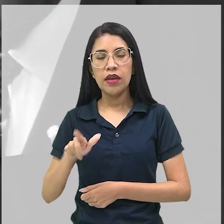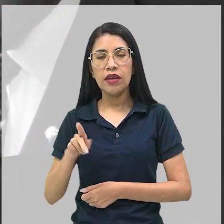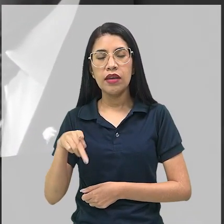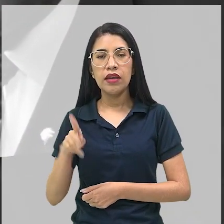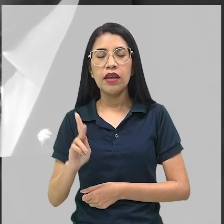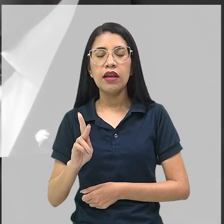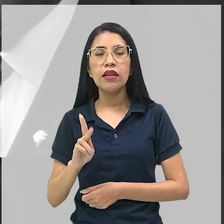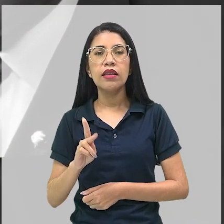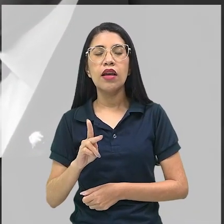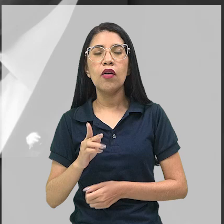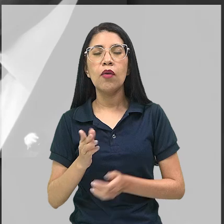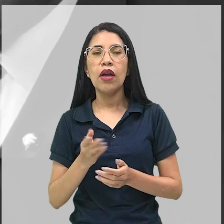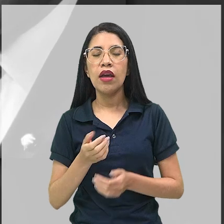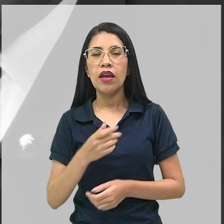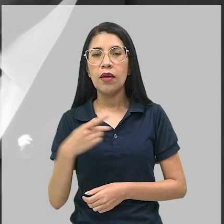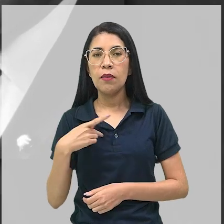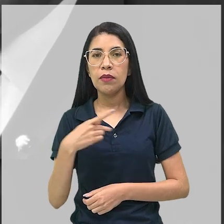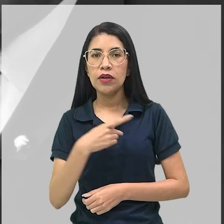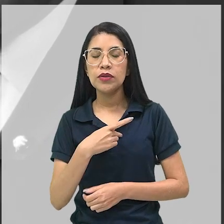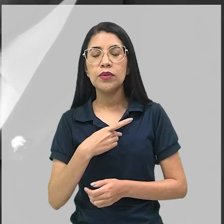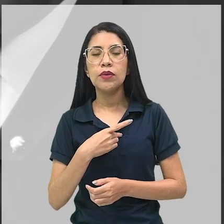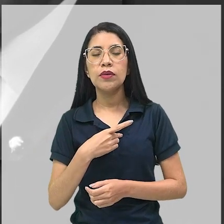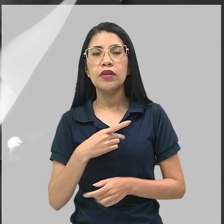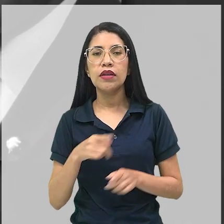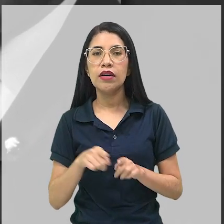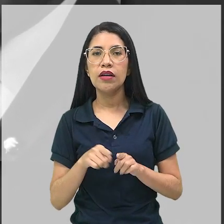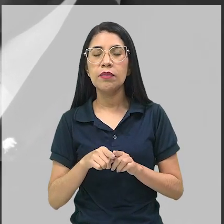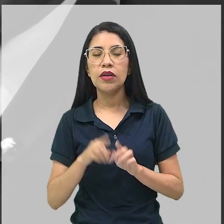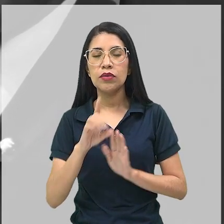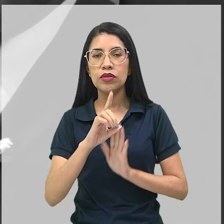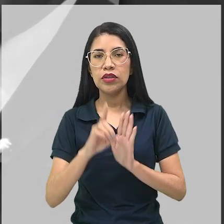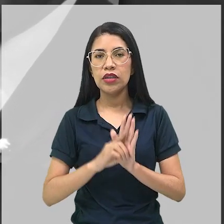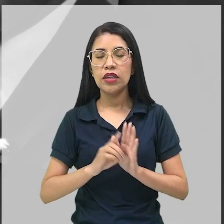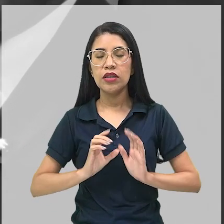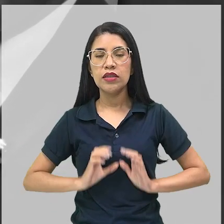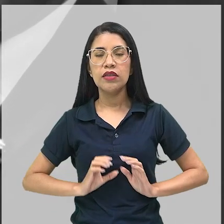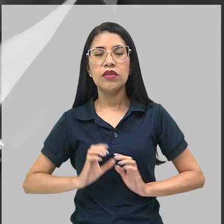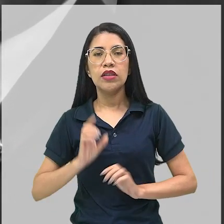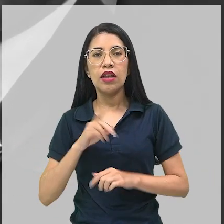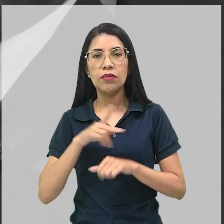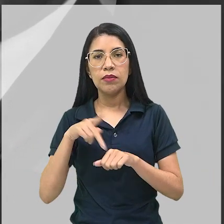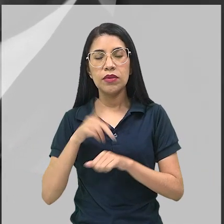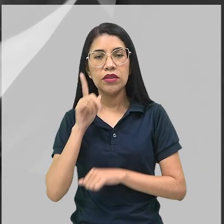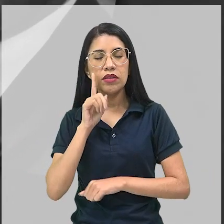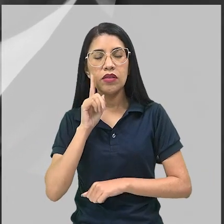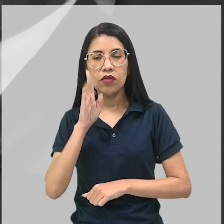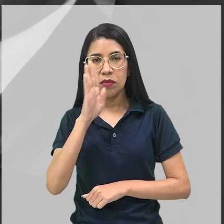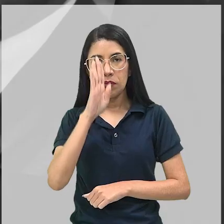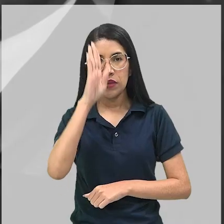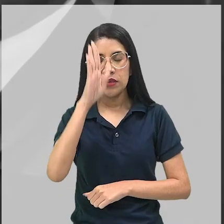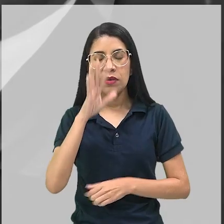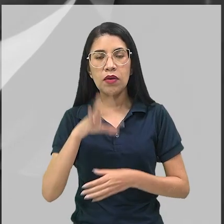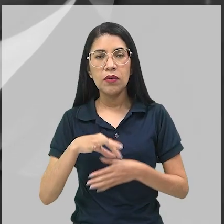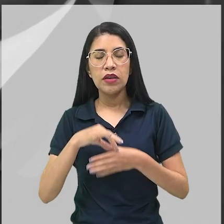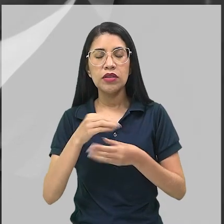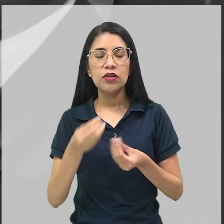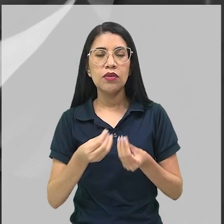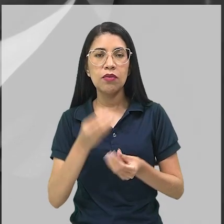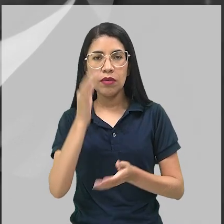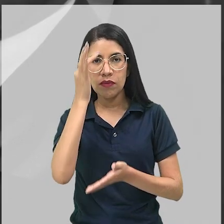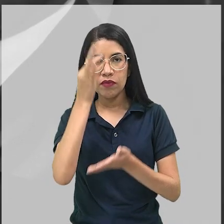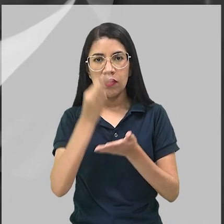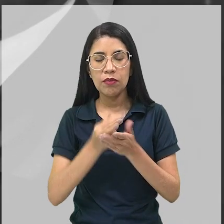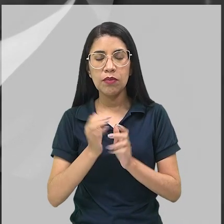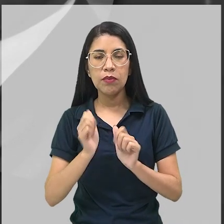Jr., pastor batista e ativista pelos direitos civis nos Estados Unidos, foi um dos maiores exemplos de como a fé pode